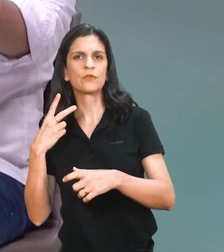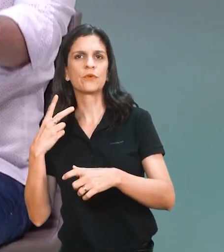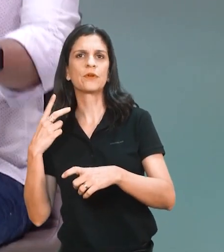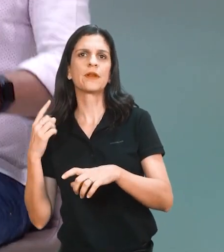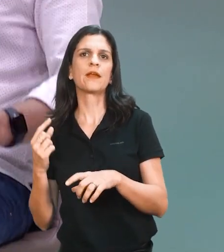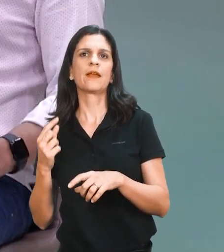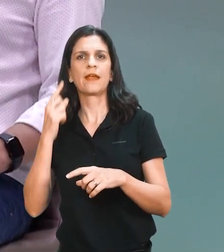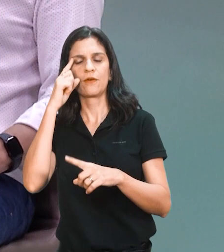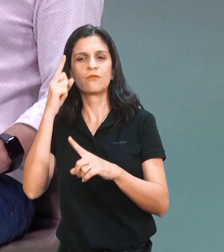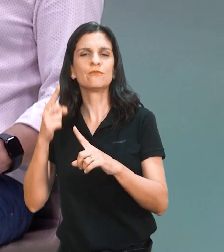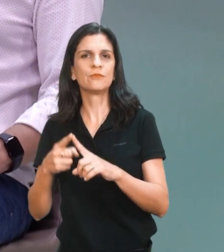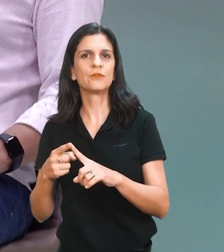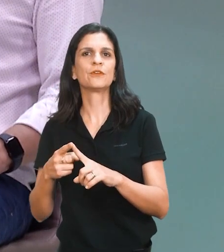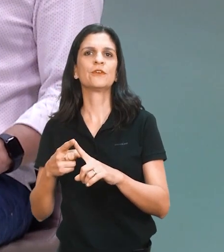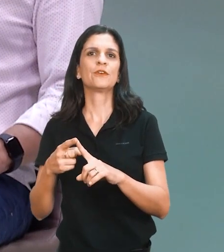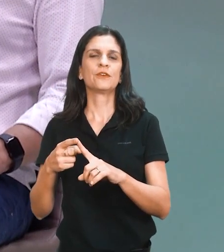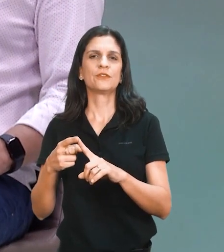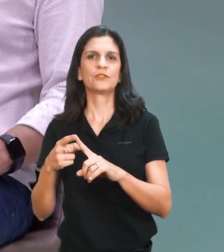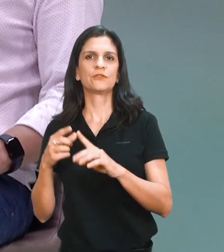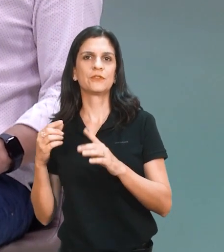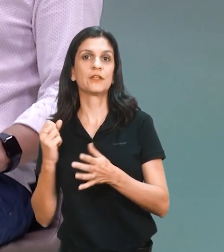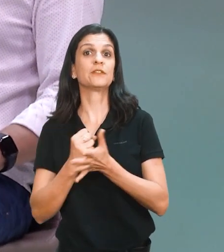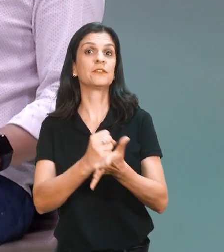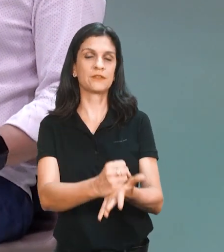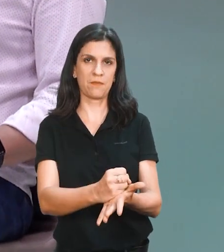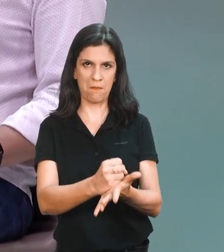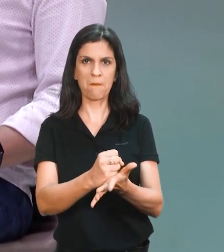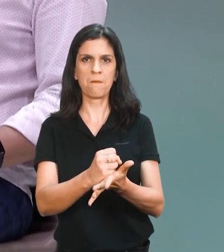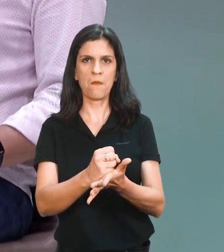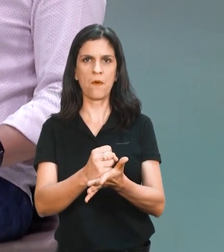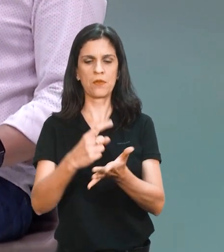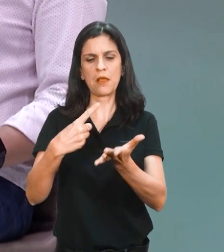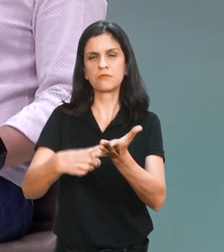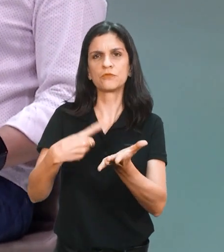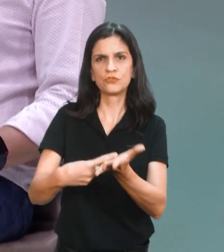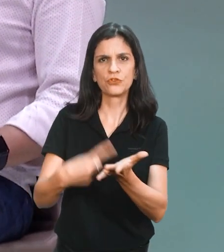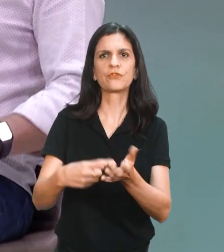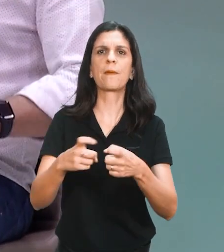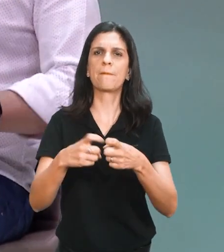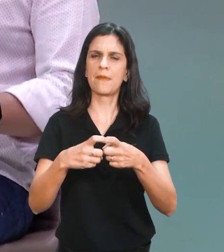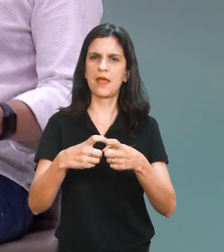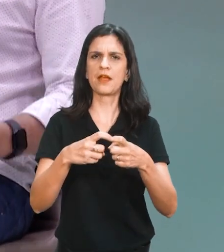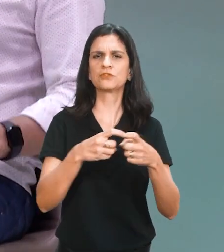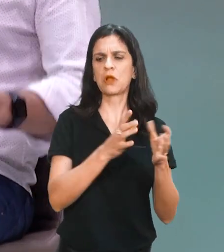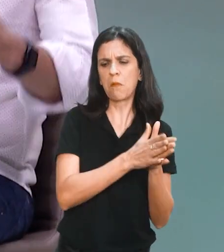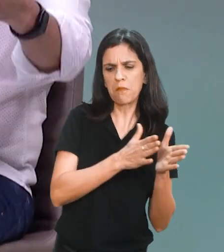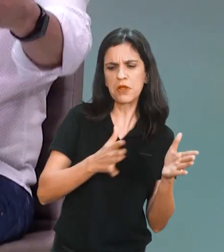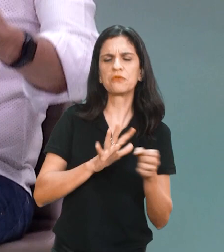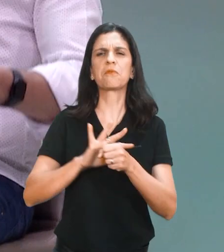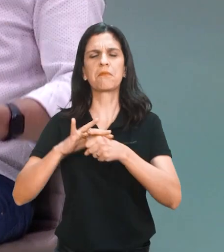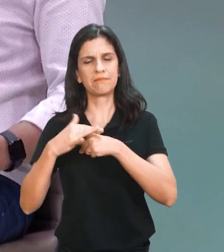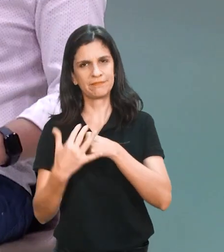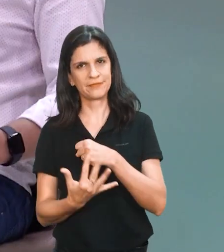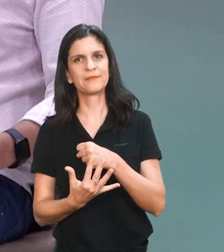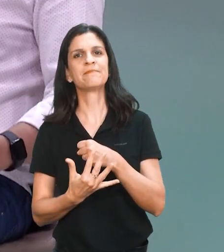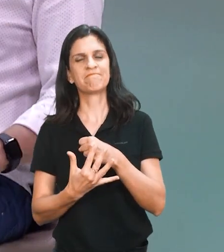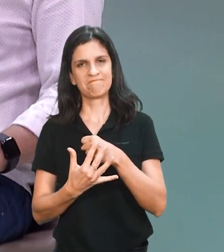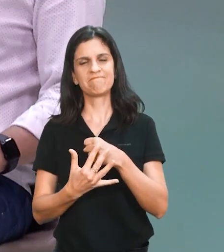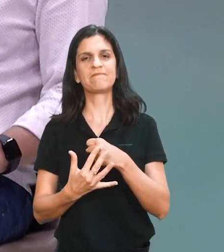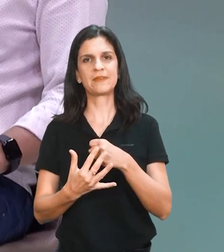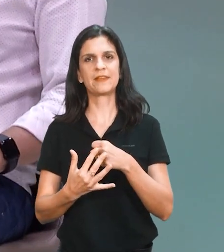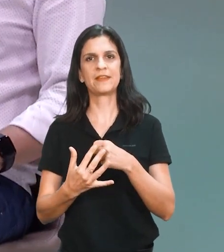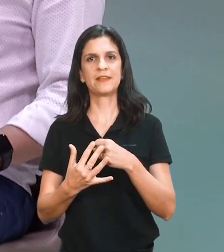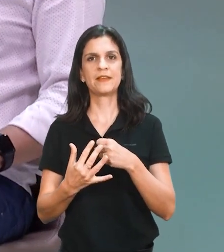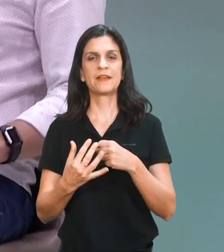para tentar minimizar um pouco o sofrimento da população que já sofre com tantas coisas, viemos de uma pandemia e tantas